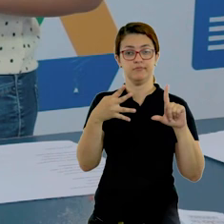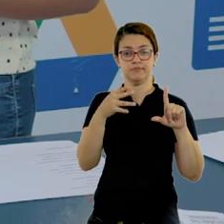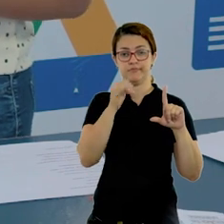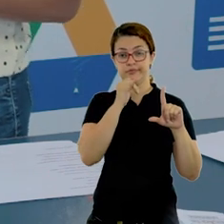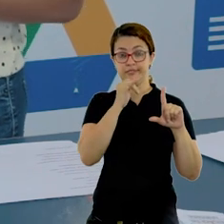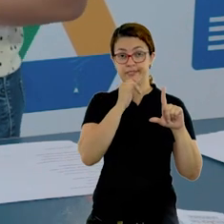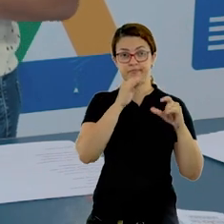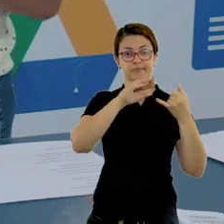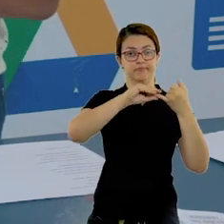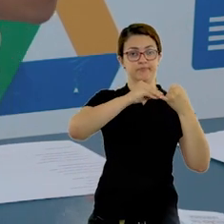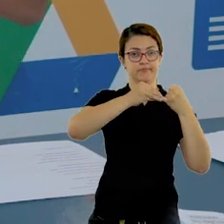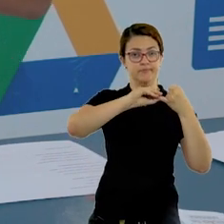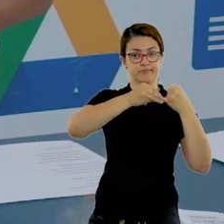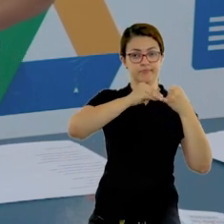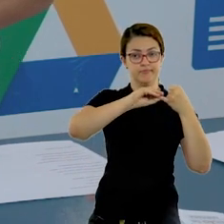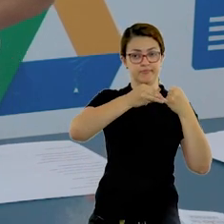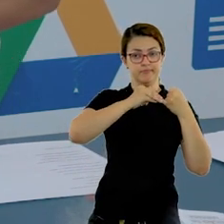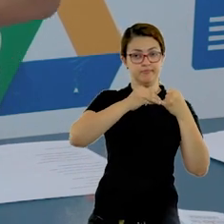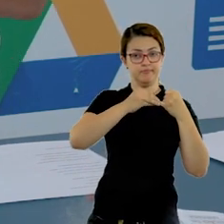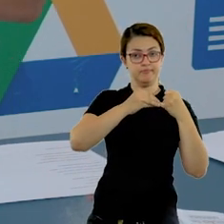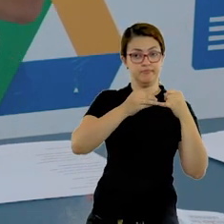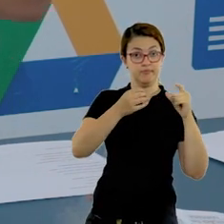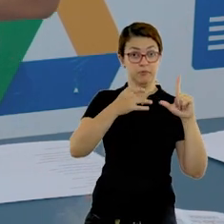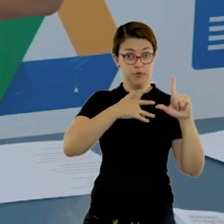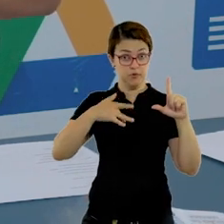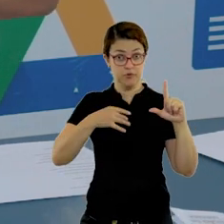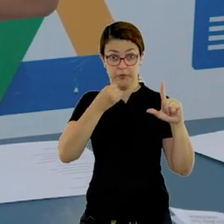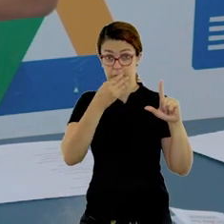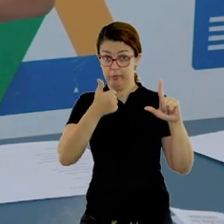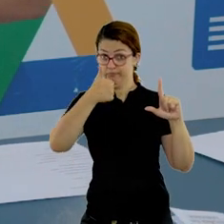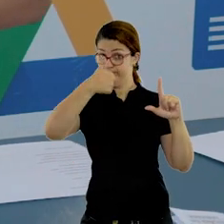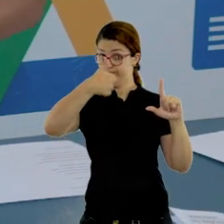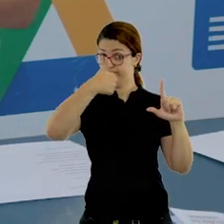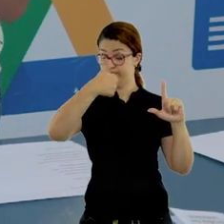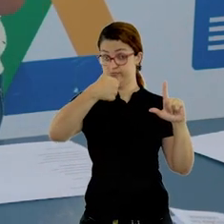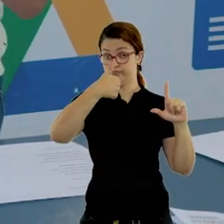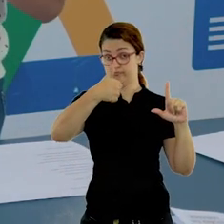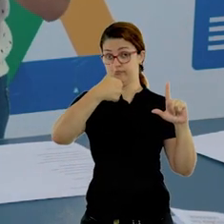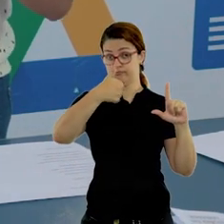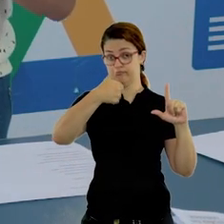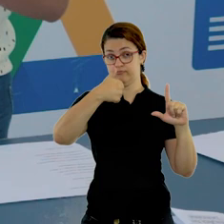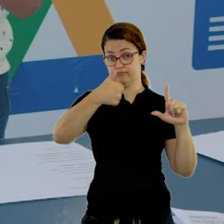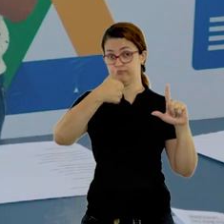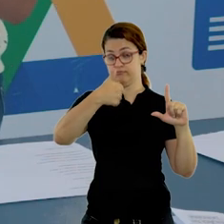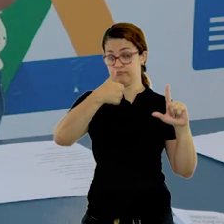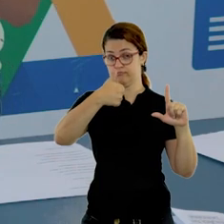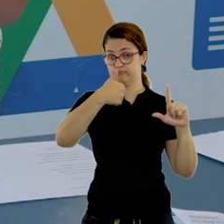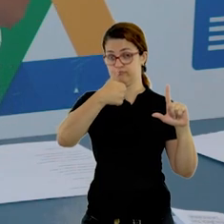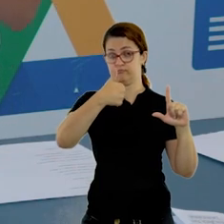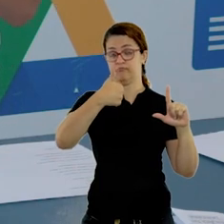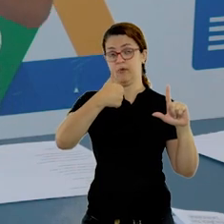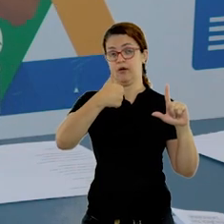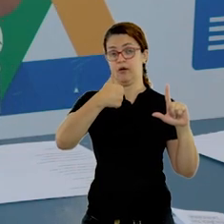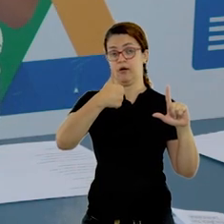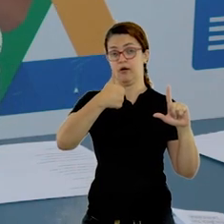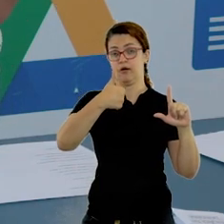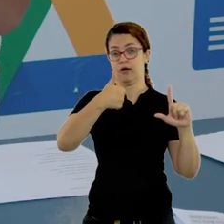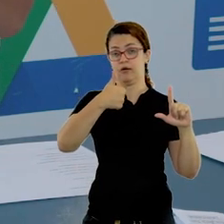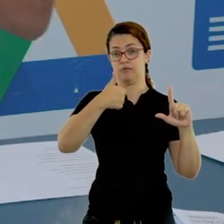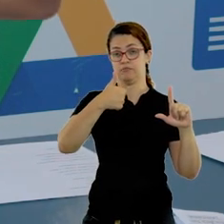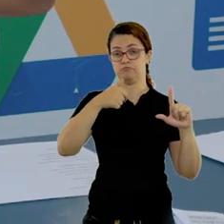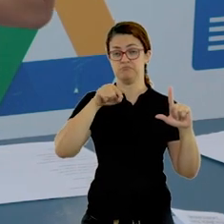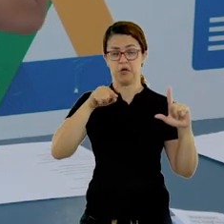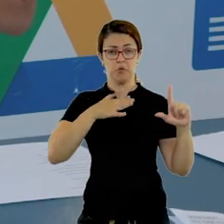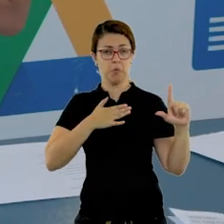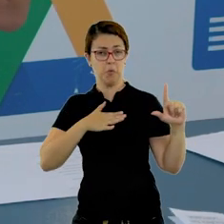Por exemplo, eu coloquei aqui que eu gosto de comer feijão. Feijão é um alimento saudável? Sim, ele é um alimento saudável. Então, coloca aí o emoji com o dedinho